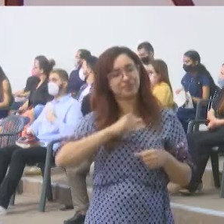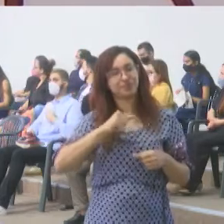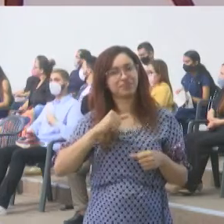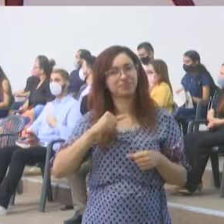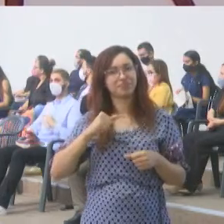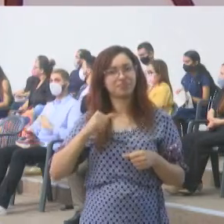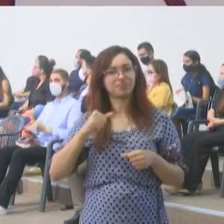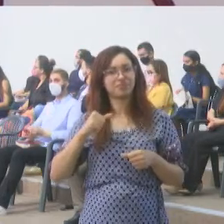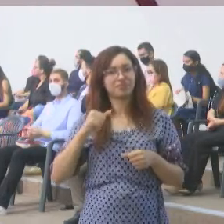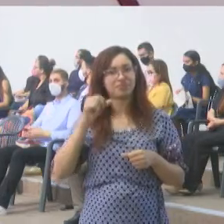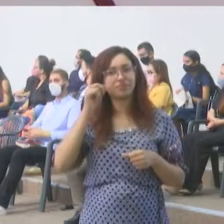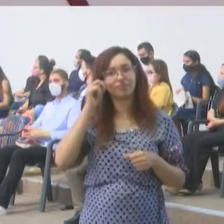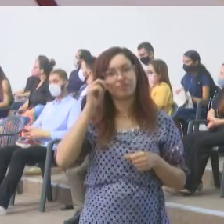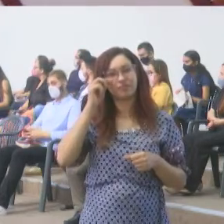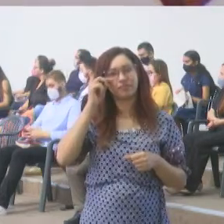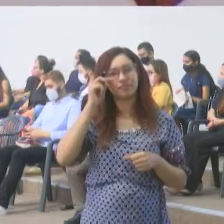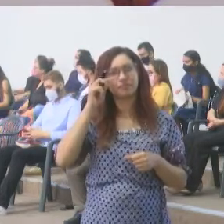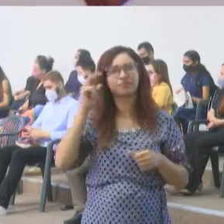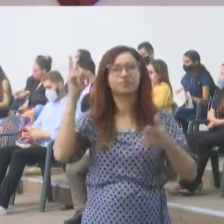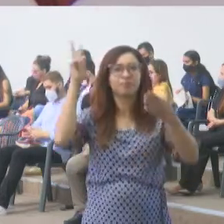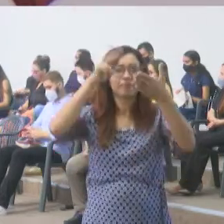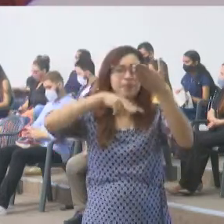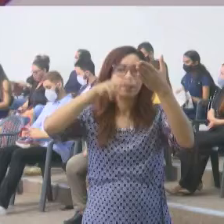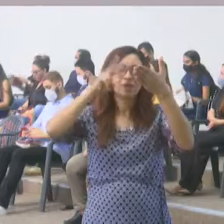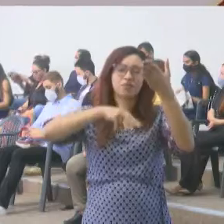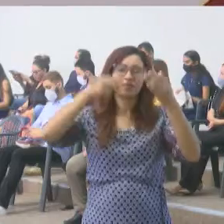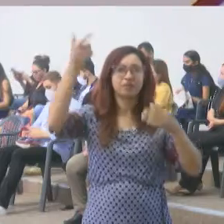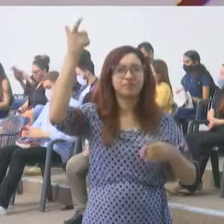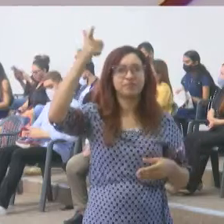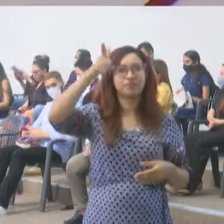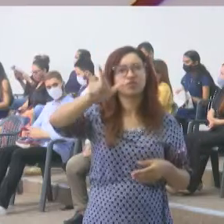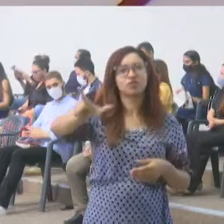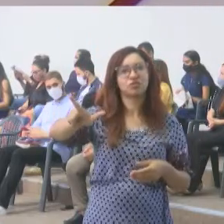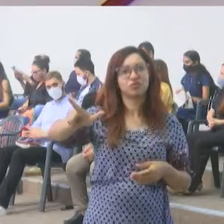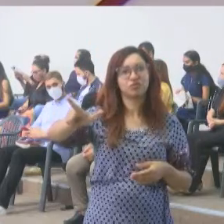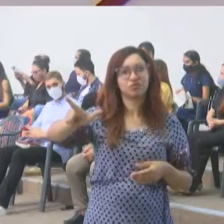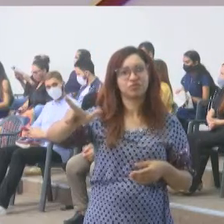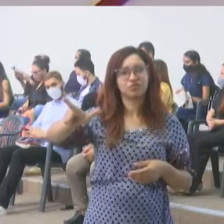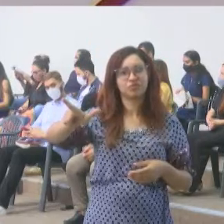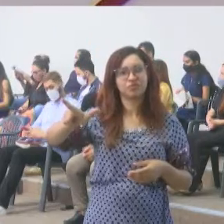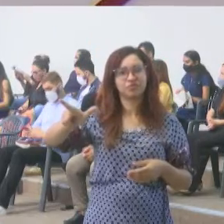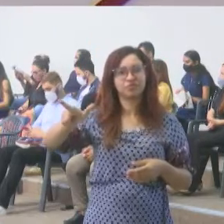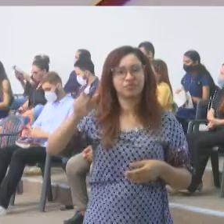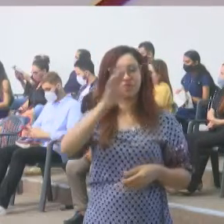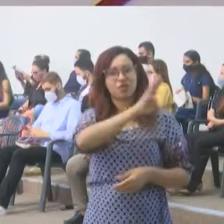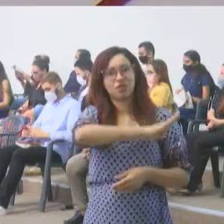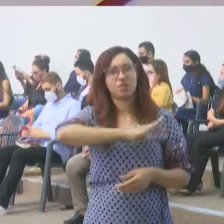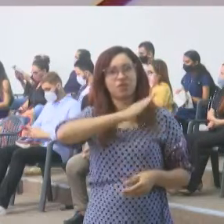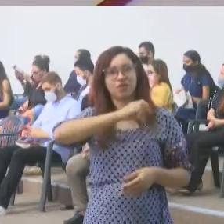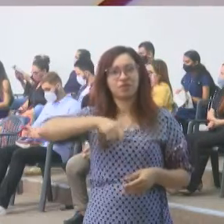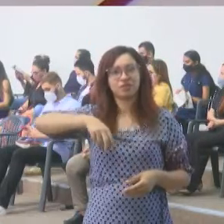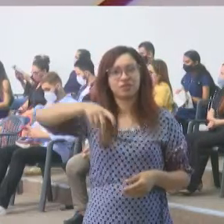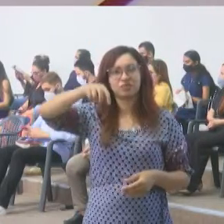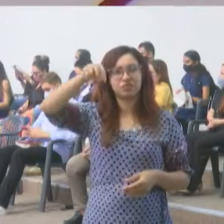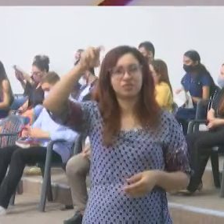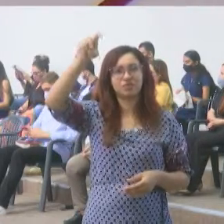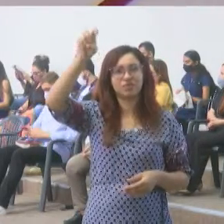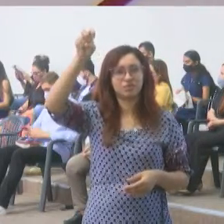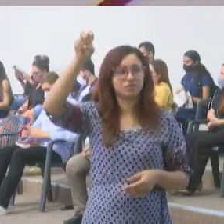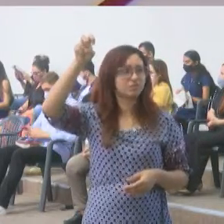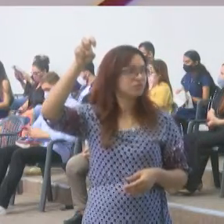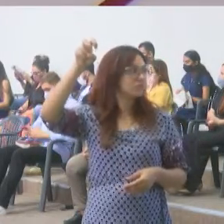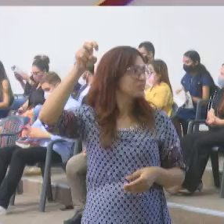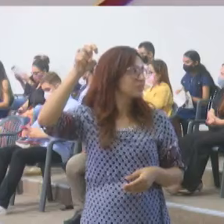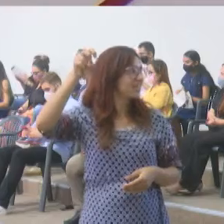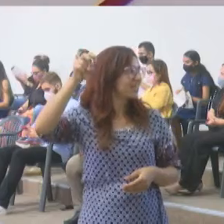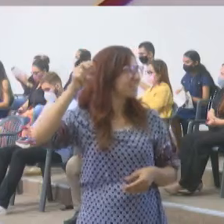tem no capítulo de número 1, vou ler novamente com você. Boaz subiu, versículo 1, Boaz subiu à porta da cidade, assentou-se ali, e eis que o